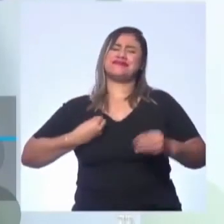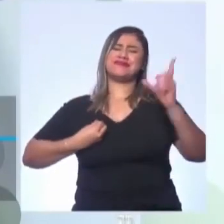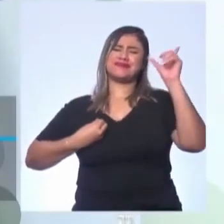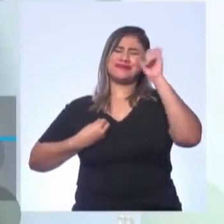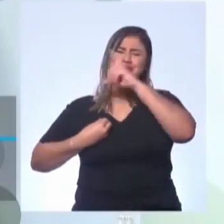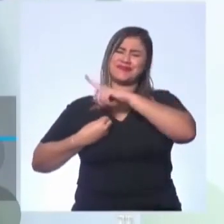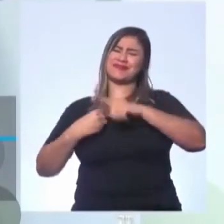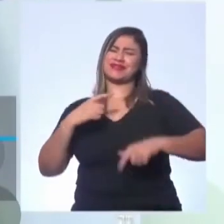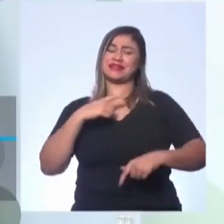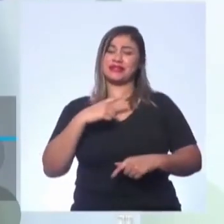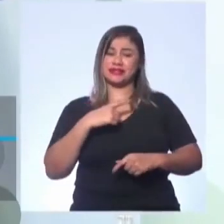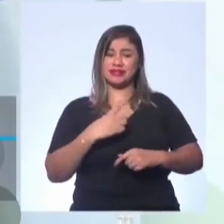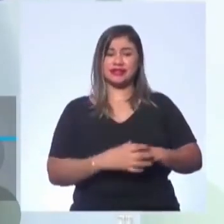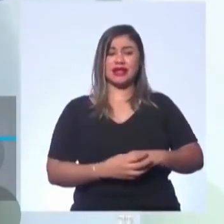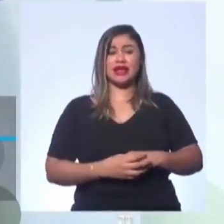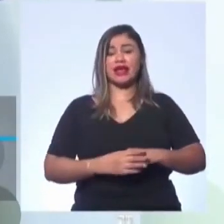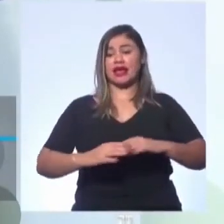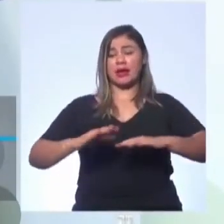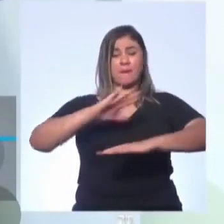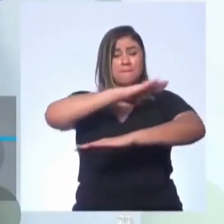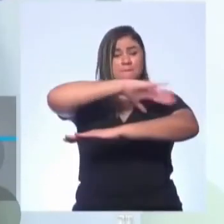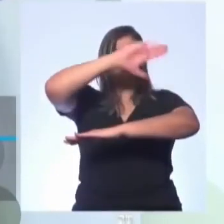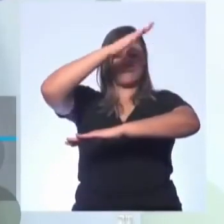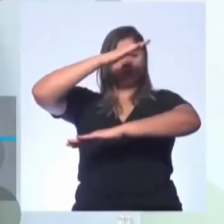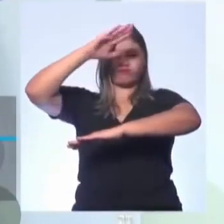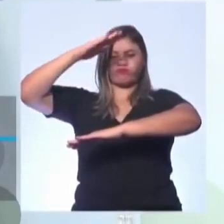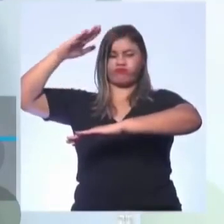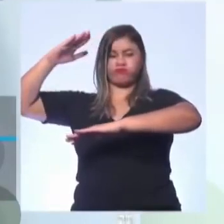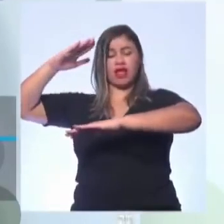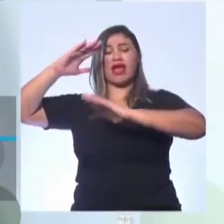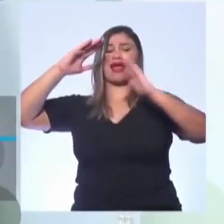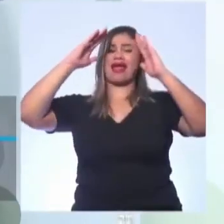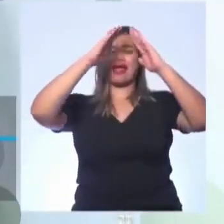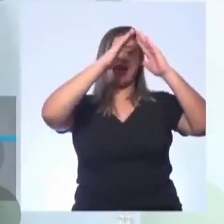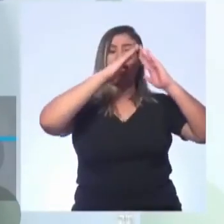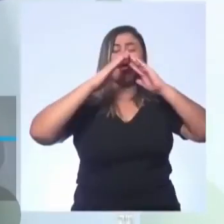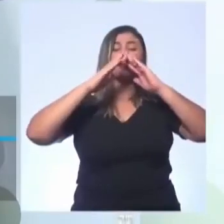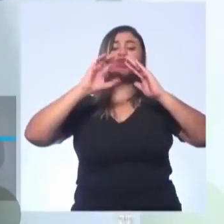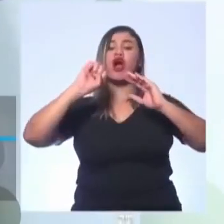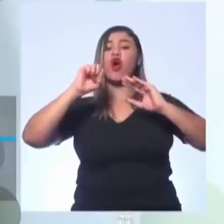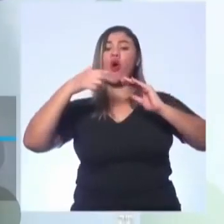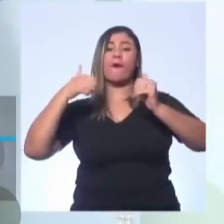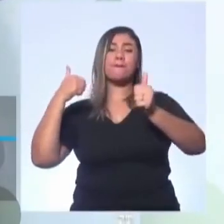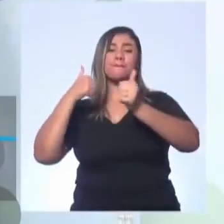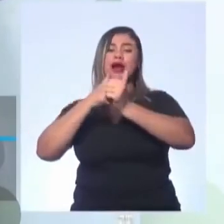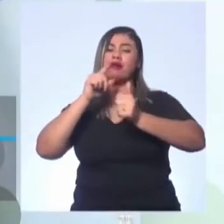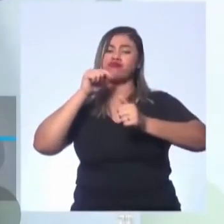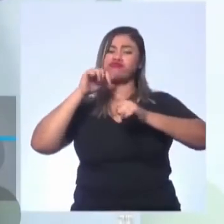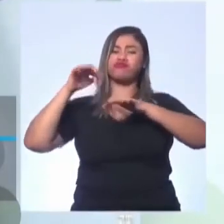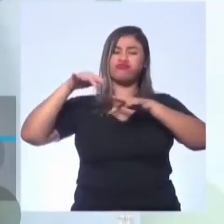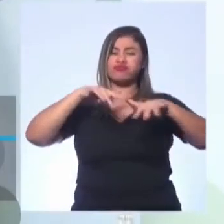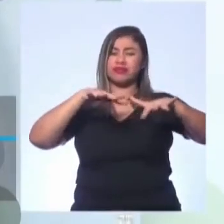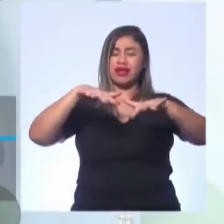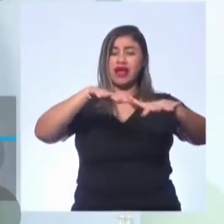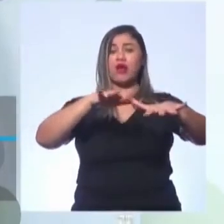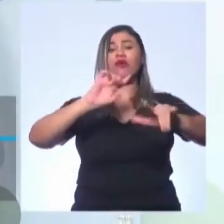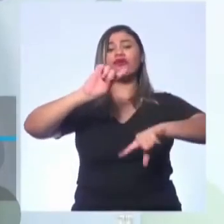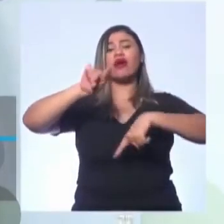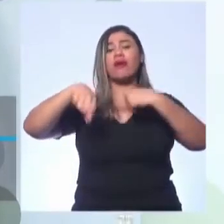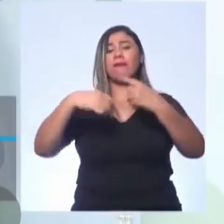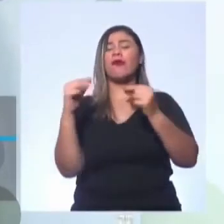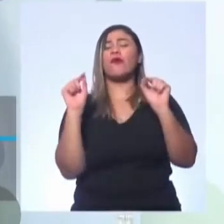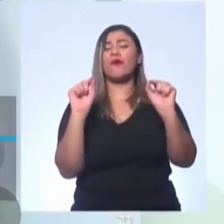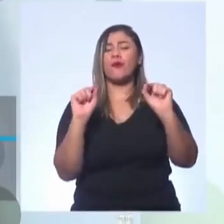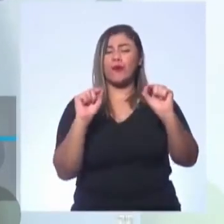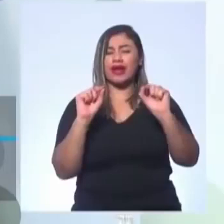Então, morando aí em morros, né? Morando em regiões às margens dos rios, né? Que acaba aí dificultando,